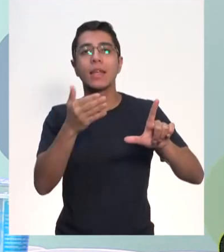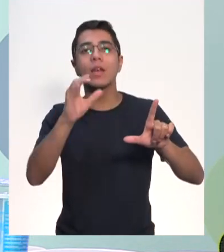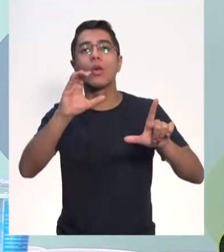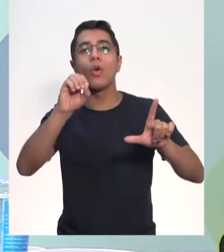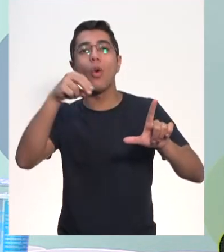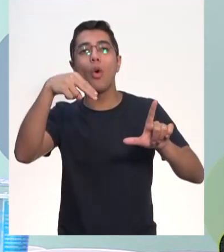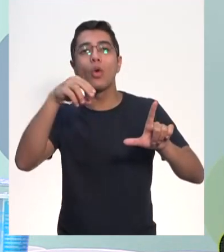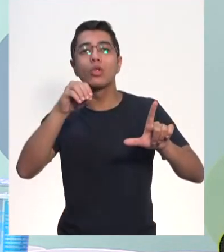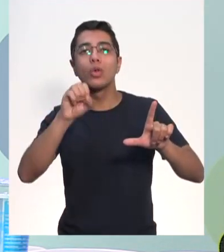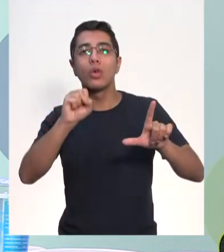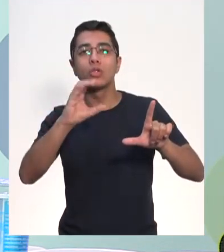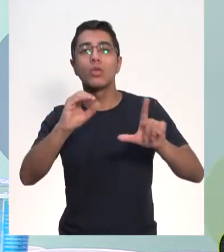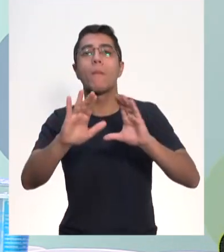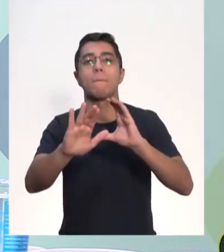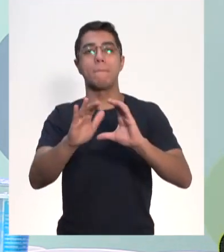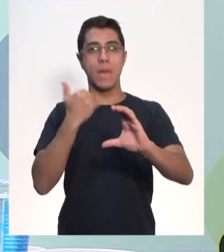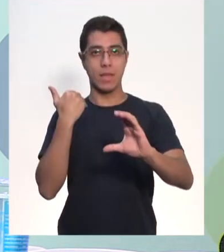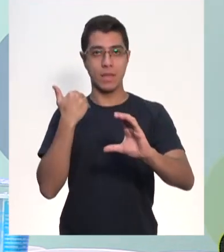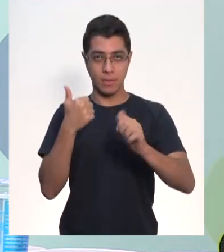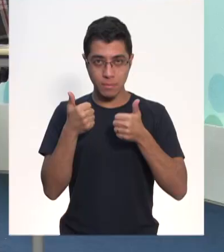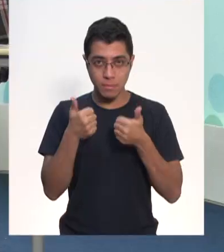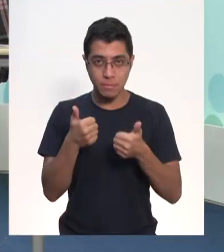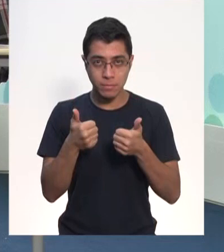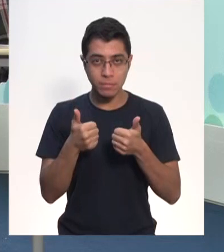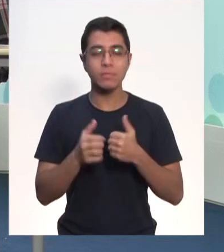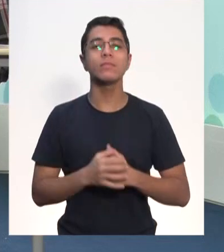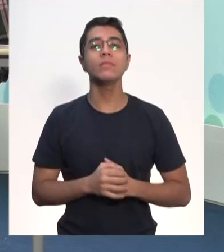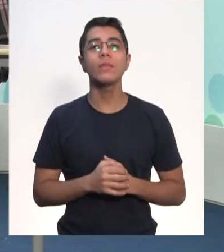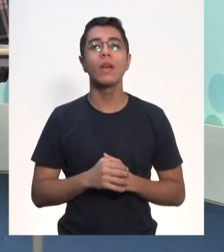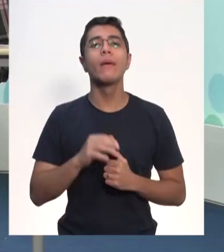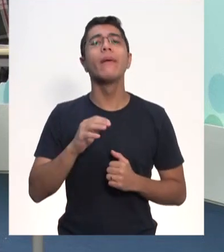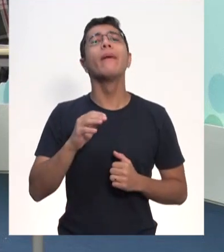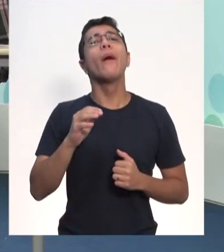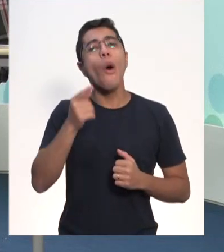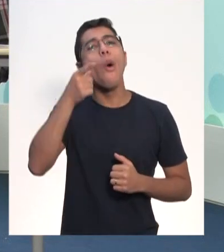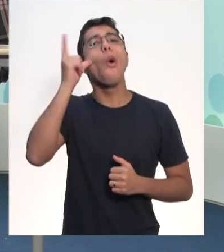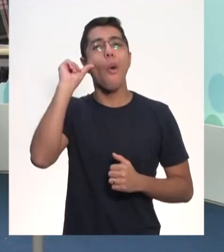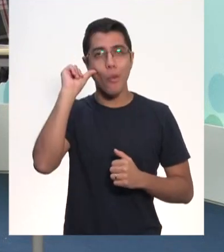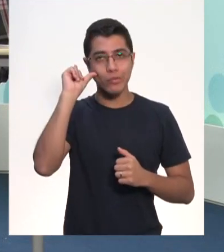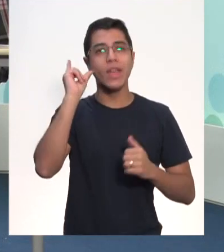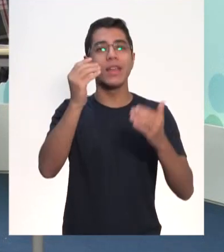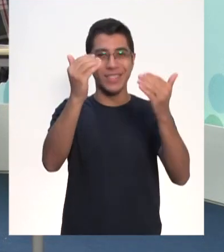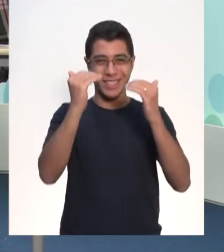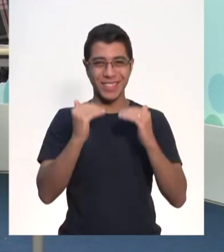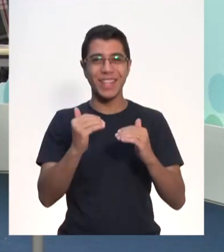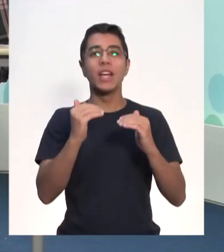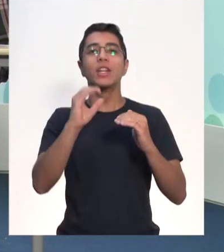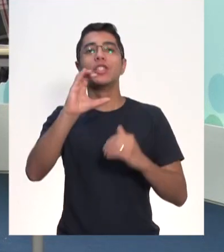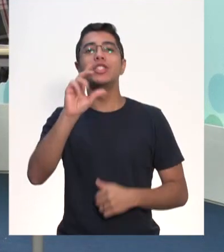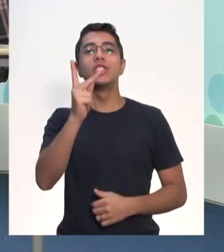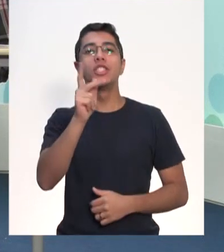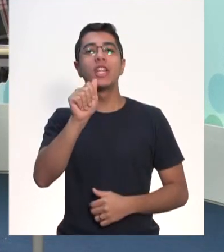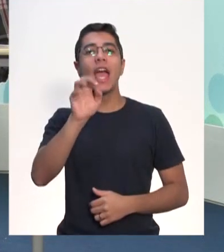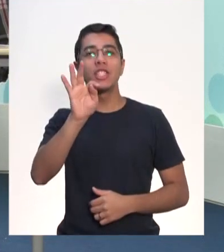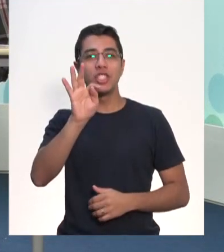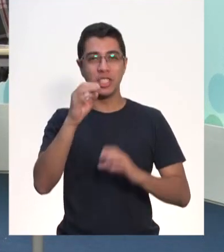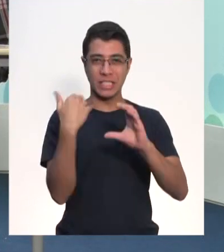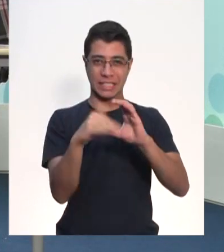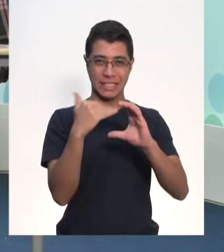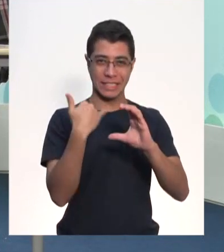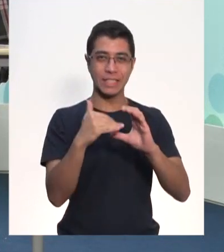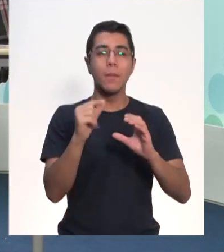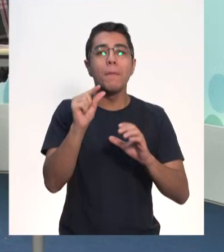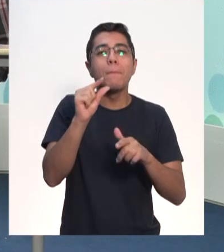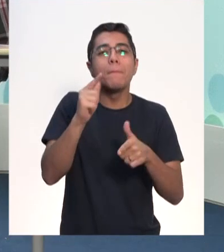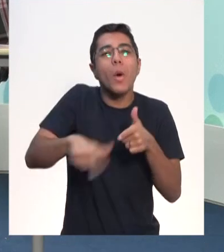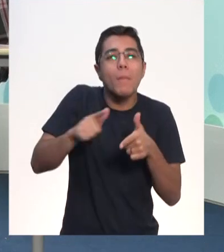nós tivemos um probleminha, o chat teve um momento de instabilidade, as pessoas acabaram perdendo alguns momentos